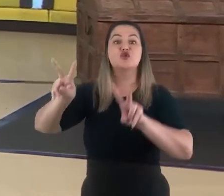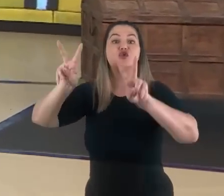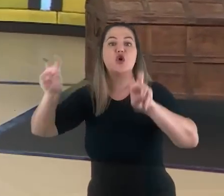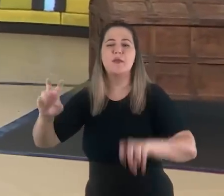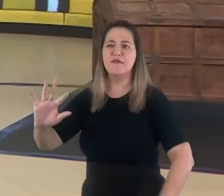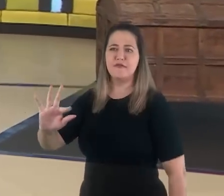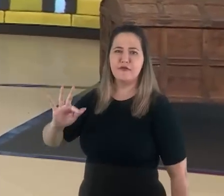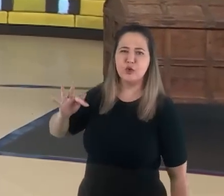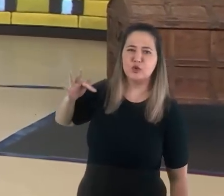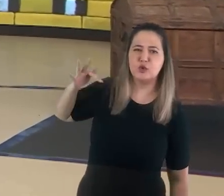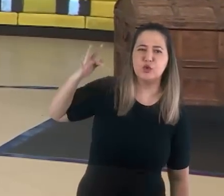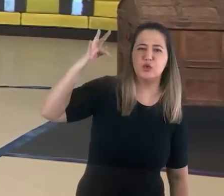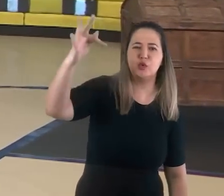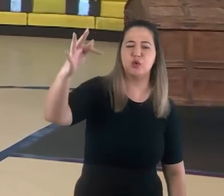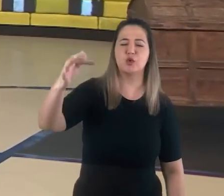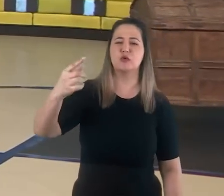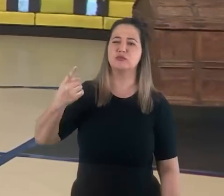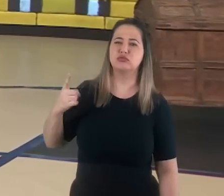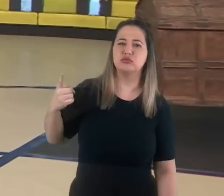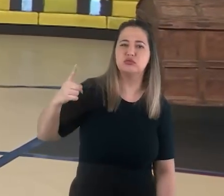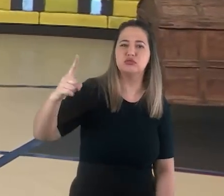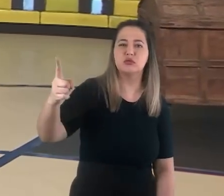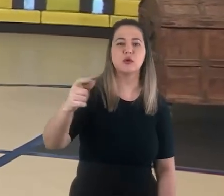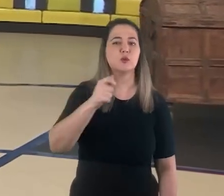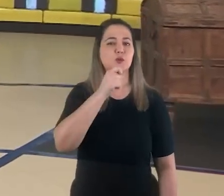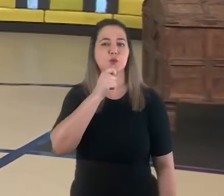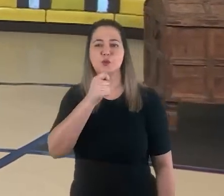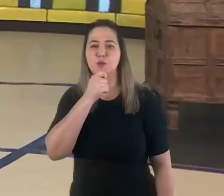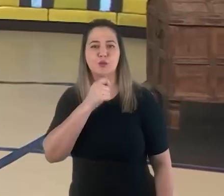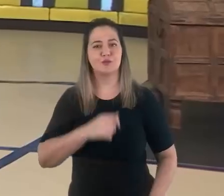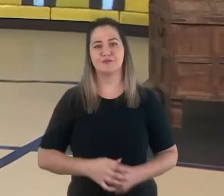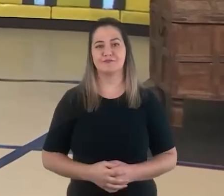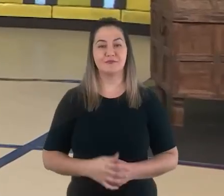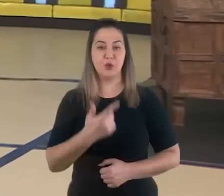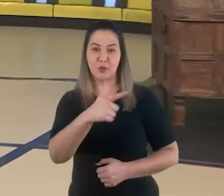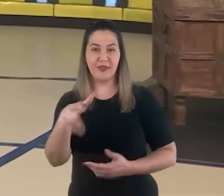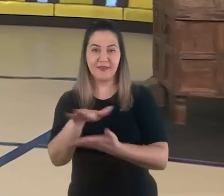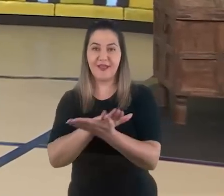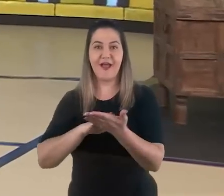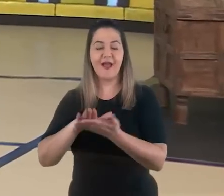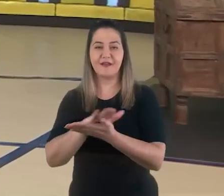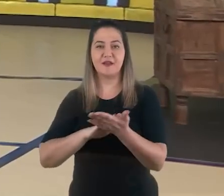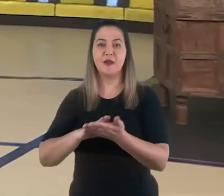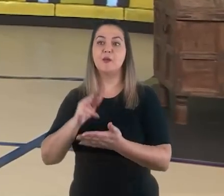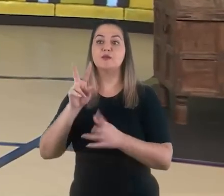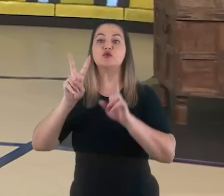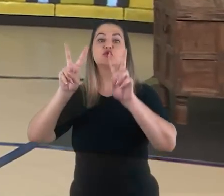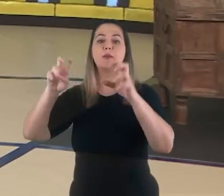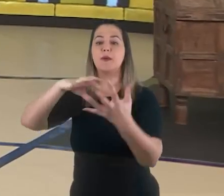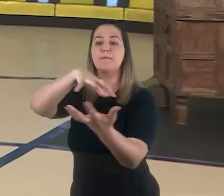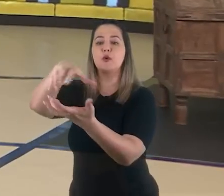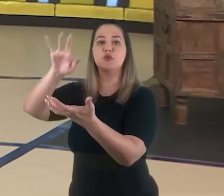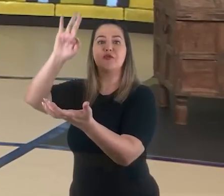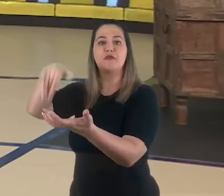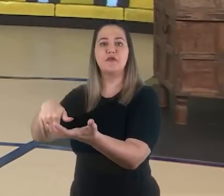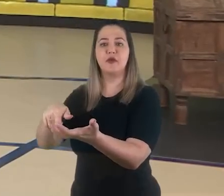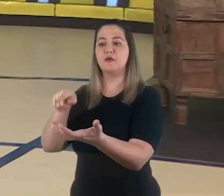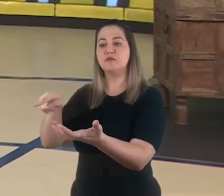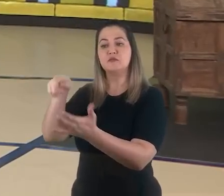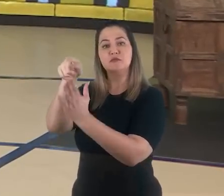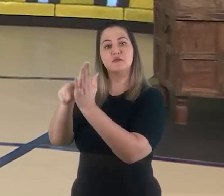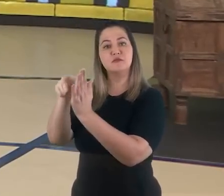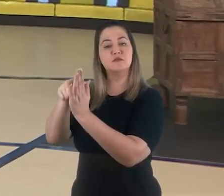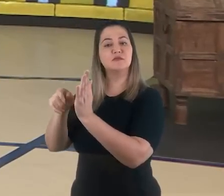àquilo que nós chamamos em teologia de escatologia bíblica, isto é, uma doutrina do fim dos tempos. Aliás, o próprio